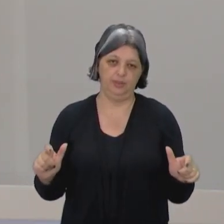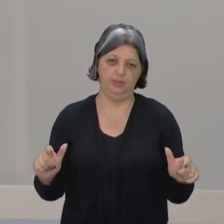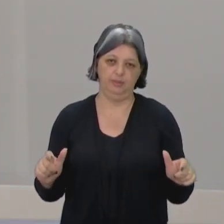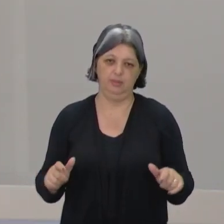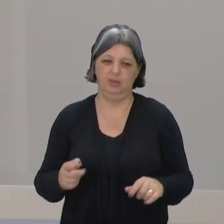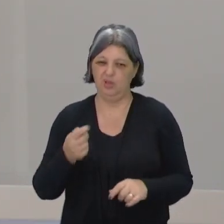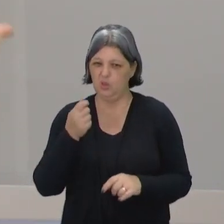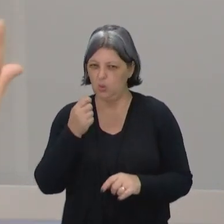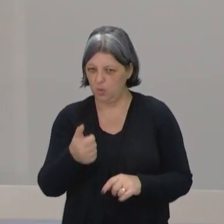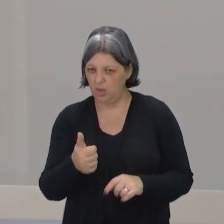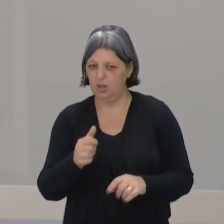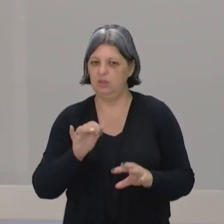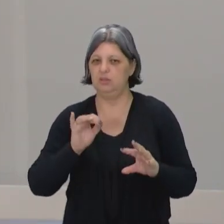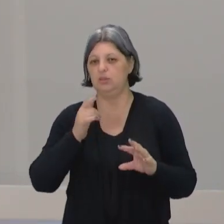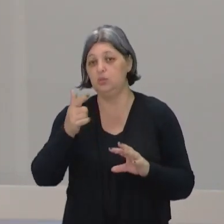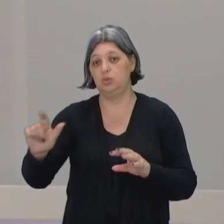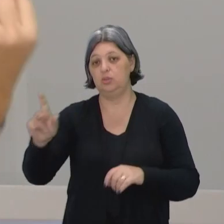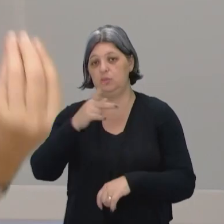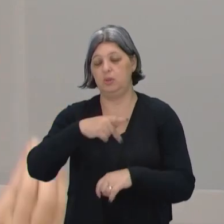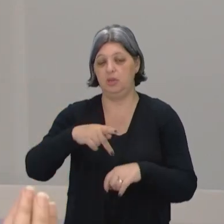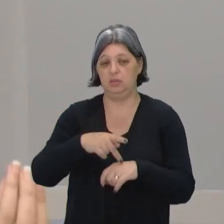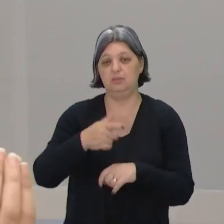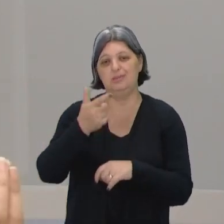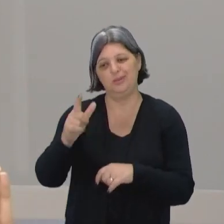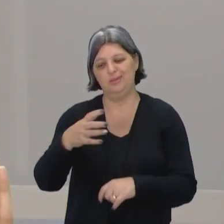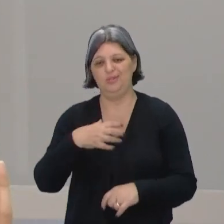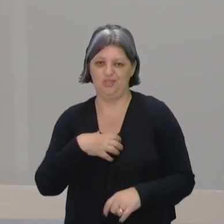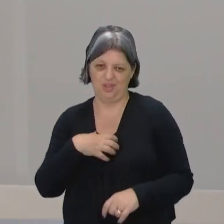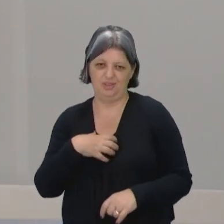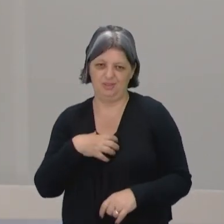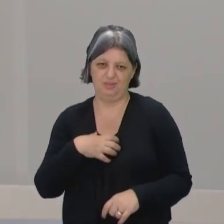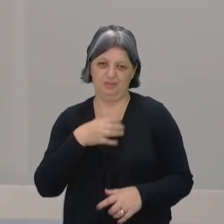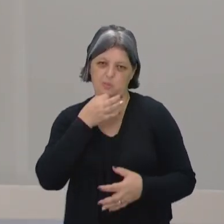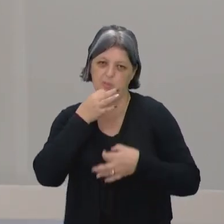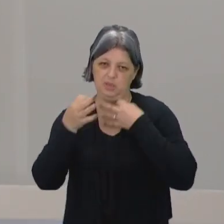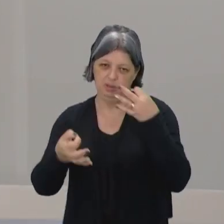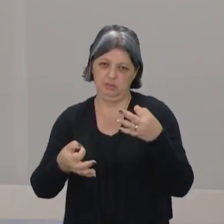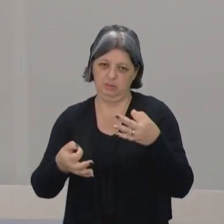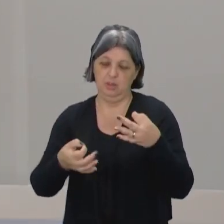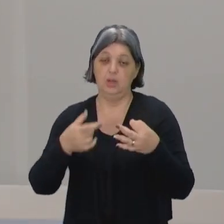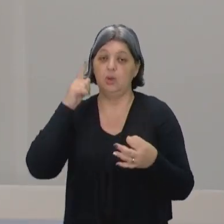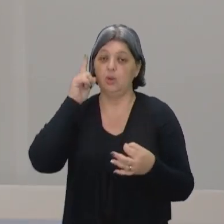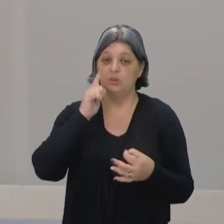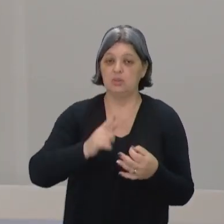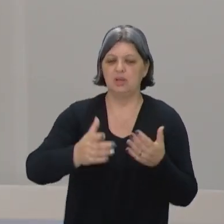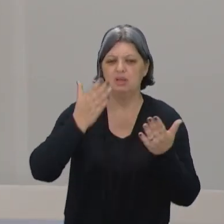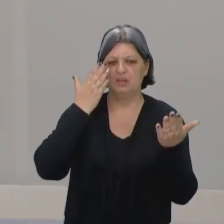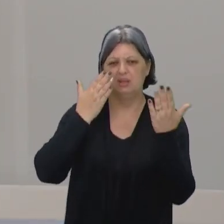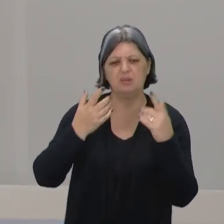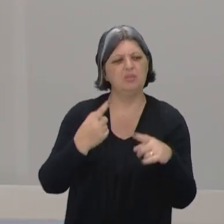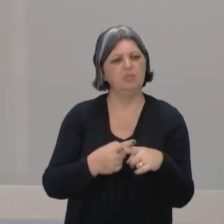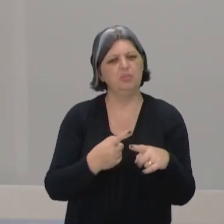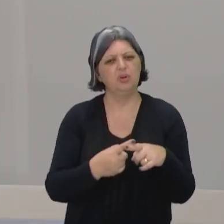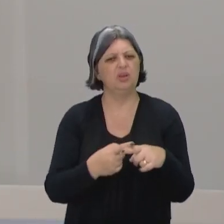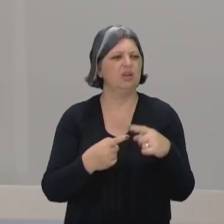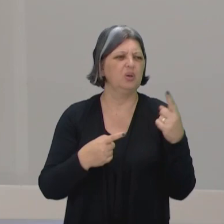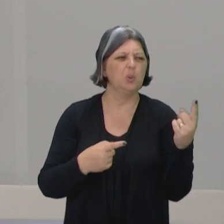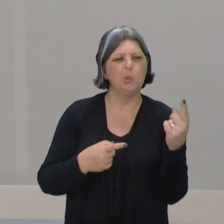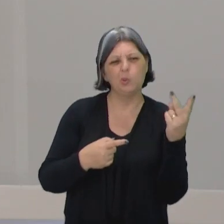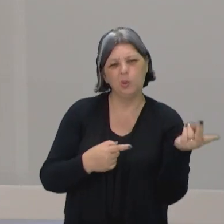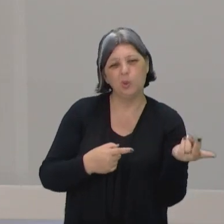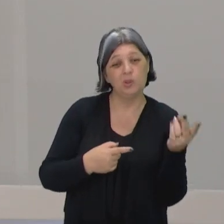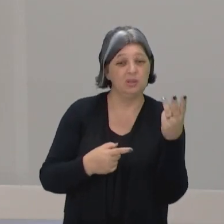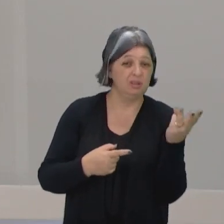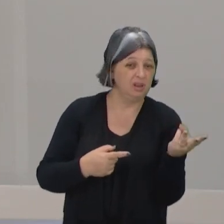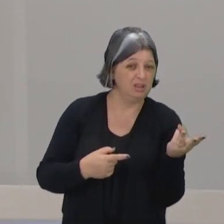que todos os outros países aí vão comunicar de uma outra forma. Então, a gente consegue aí... por que será que 1, 2 ou